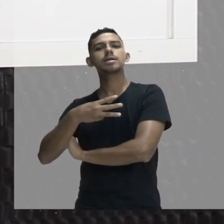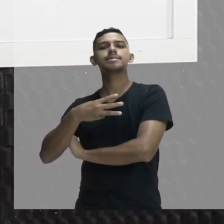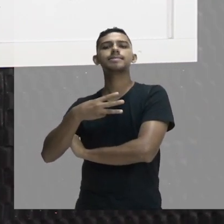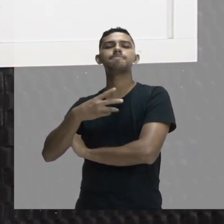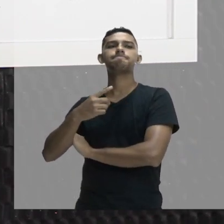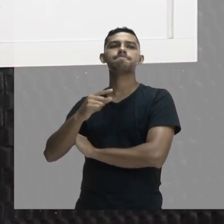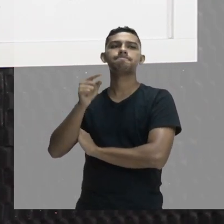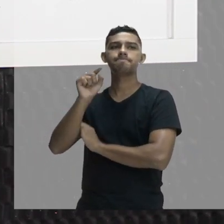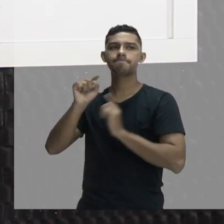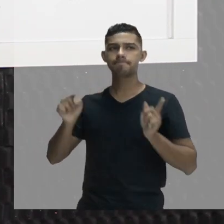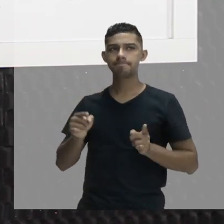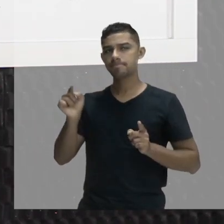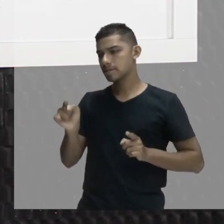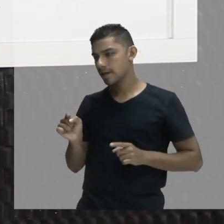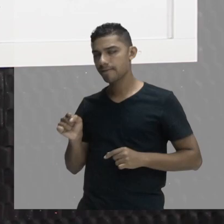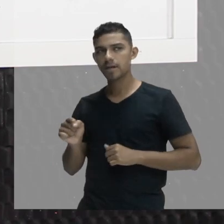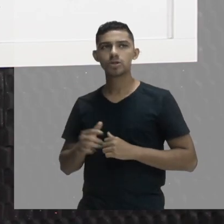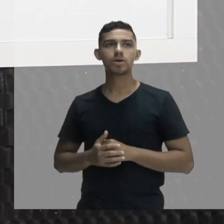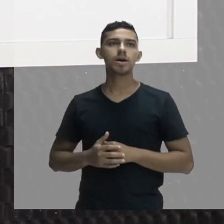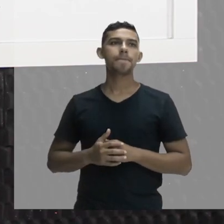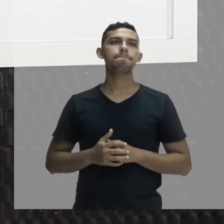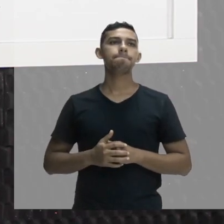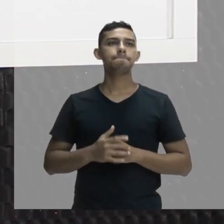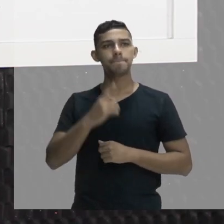dividido por